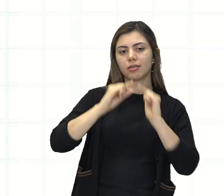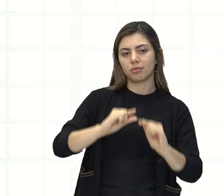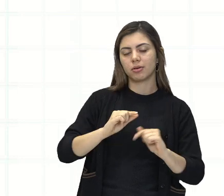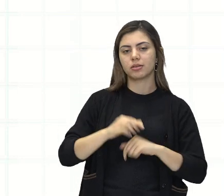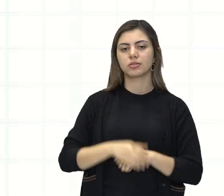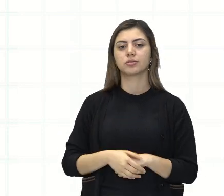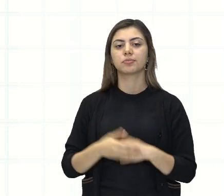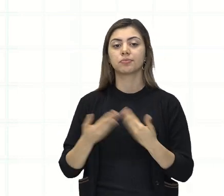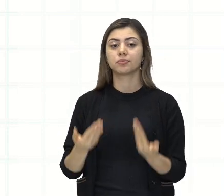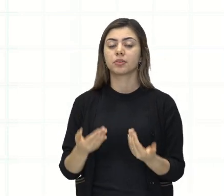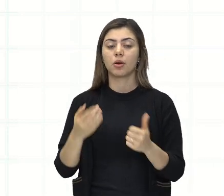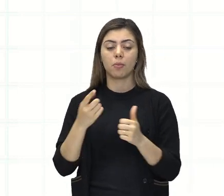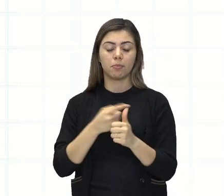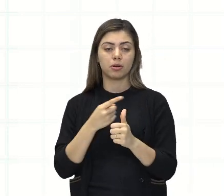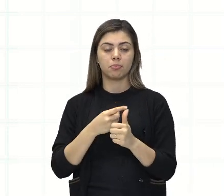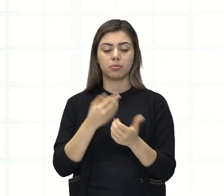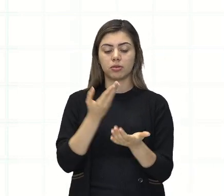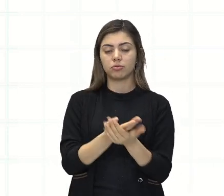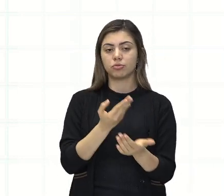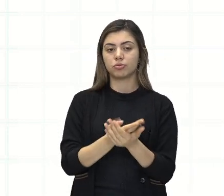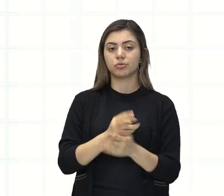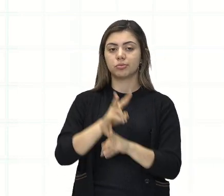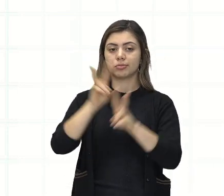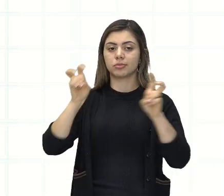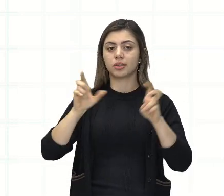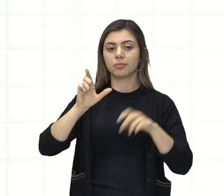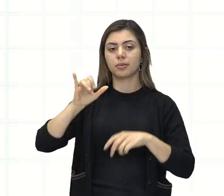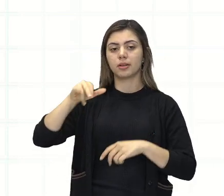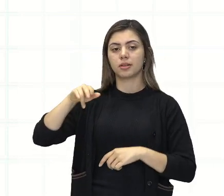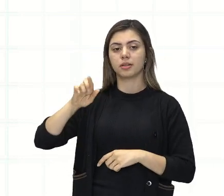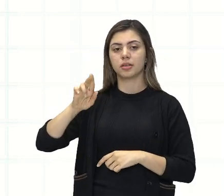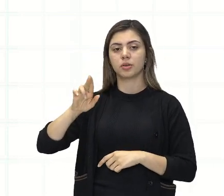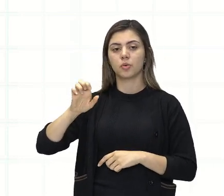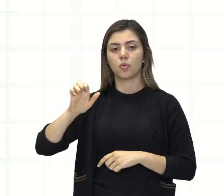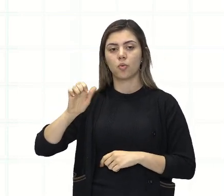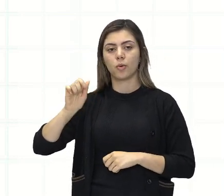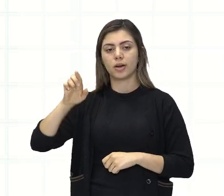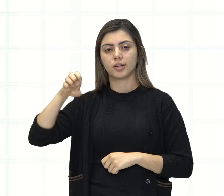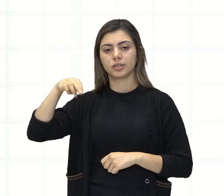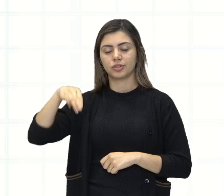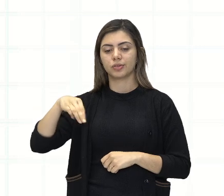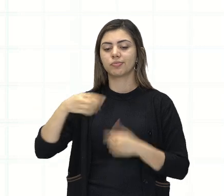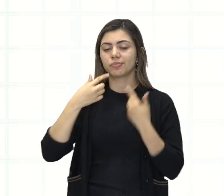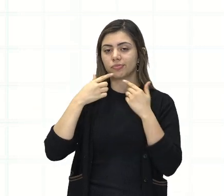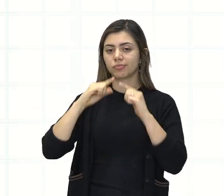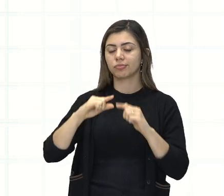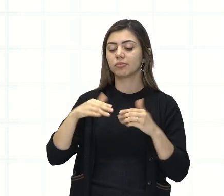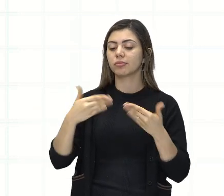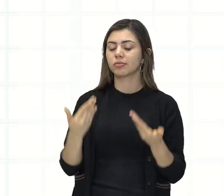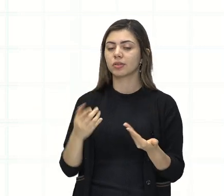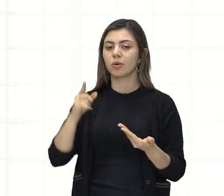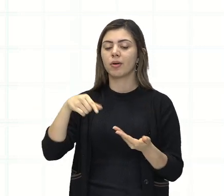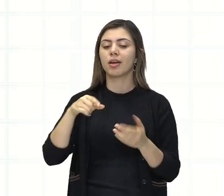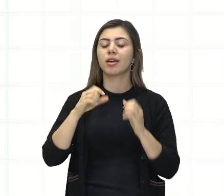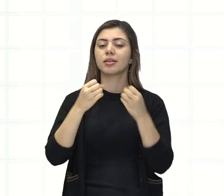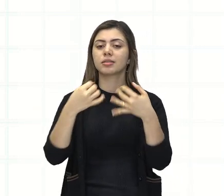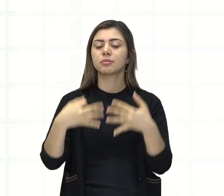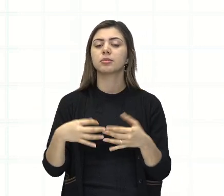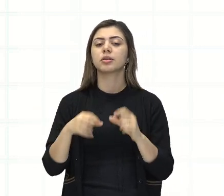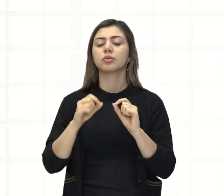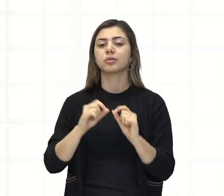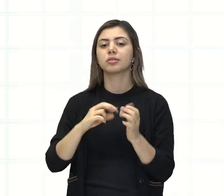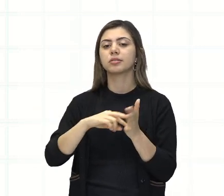nosso primeiro assunto aí é sobre a linguagem, né? E justamente no conceito diz que o